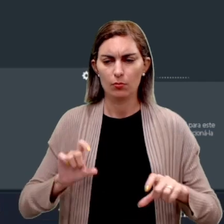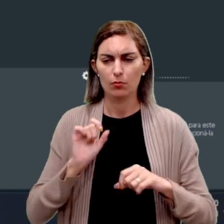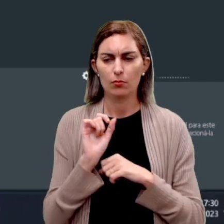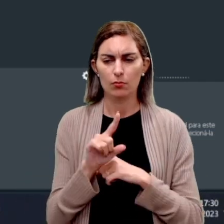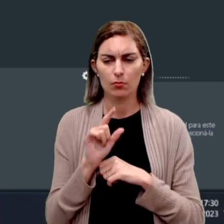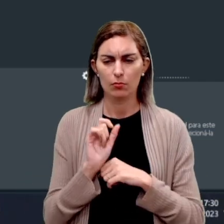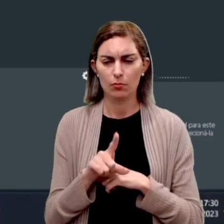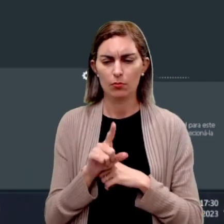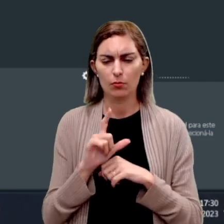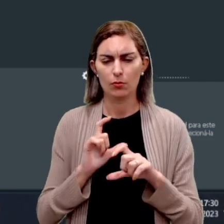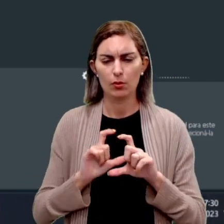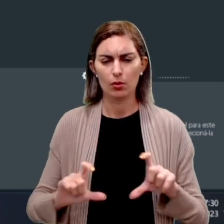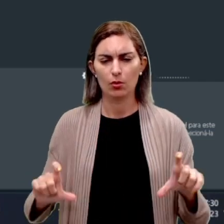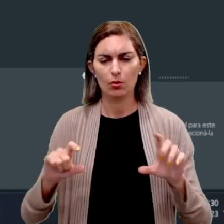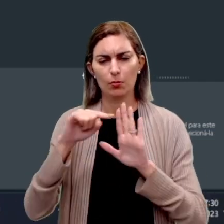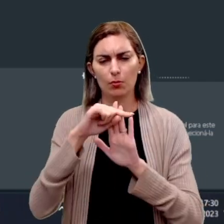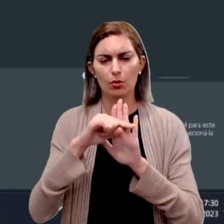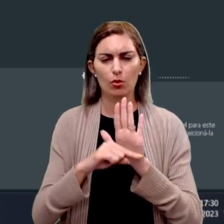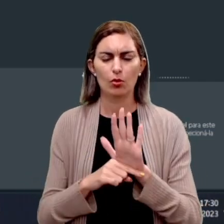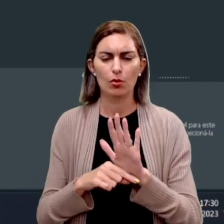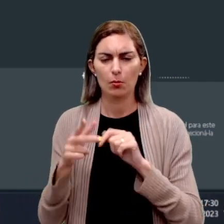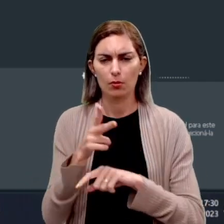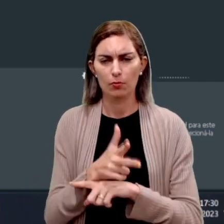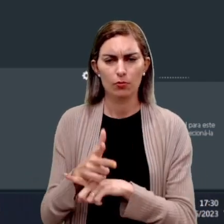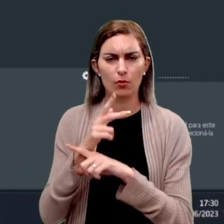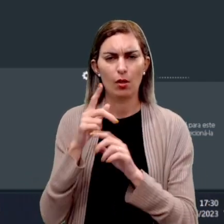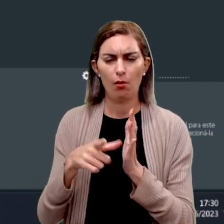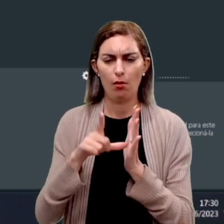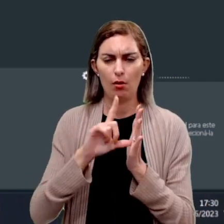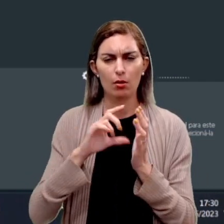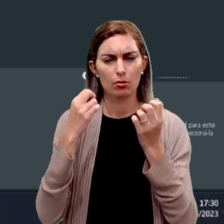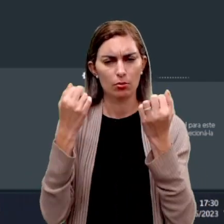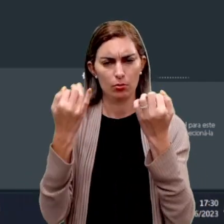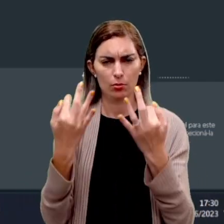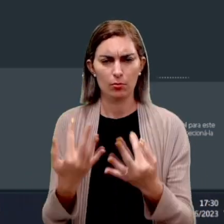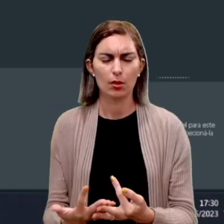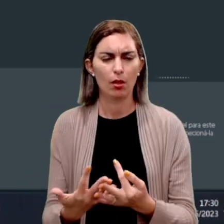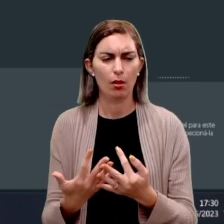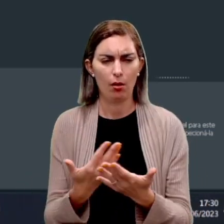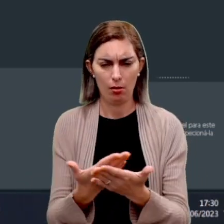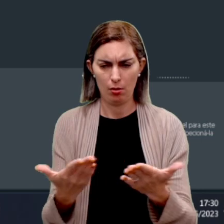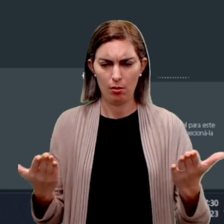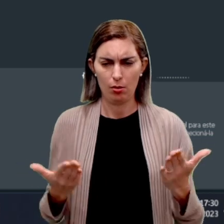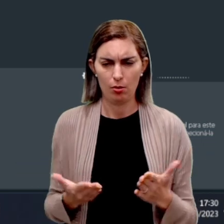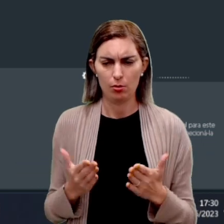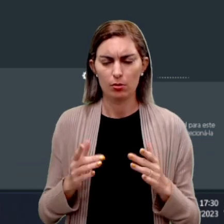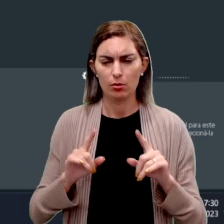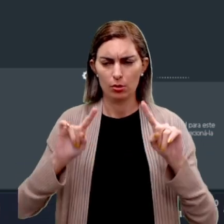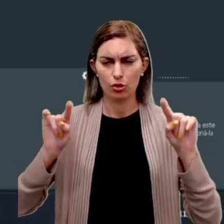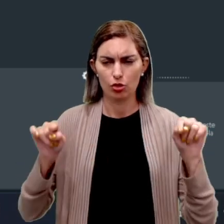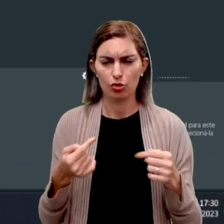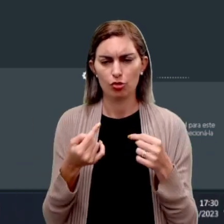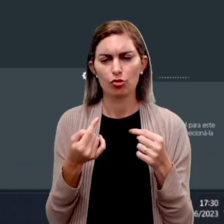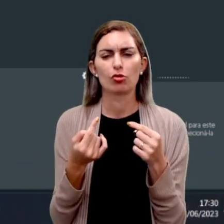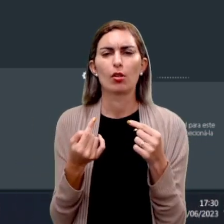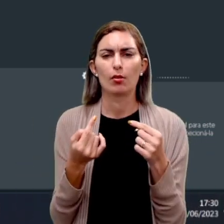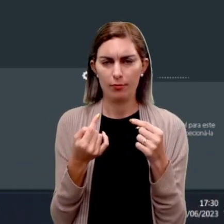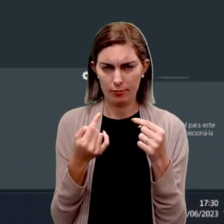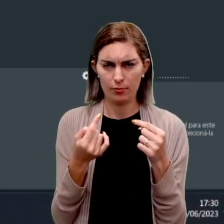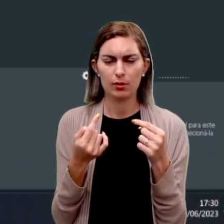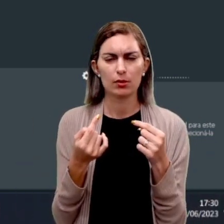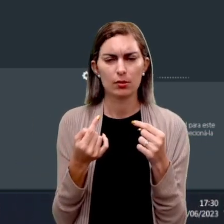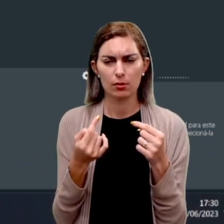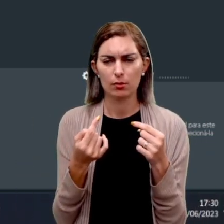o escopo do programa. Na videoaula anterior eu expliquei o que é um escopo. É o que está entre as chaves mais